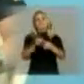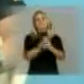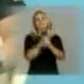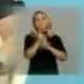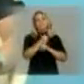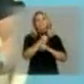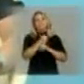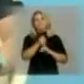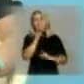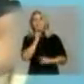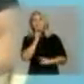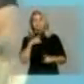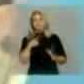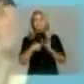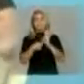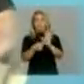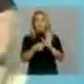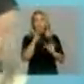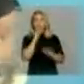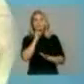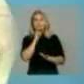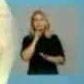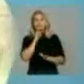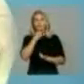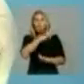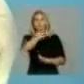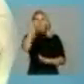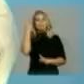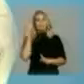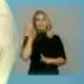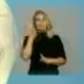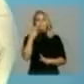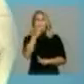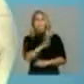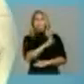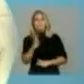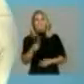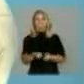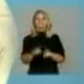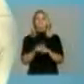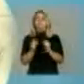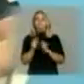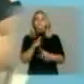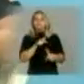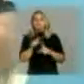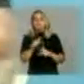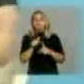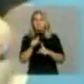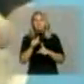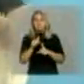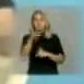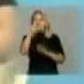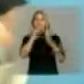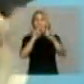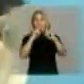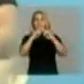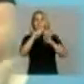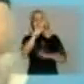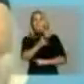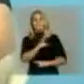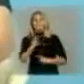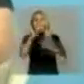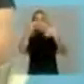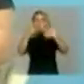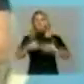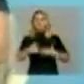Então, você tem, por exemplo, os franciscanos da Igreja Católica estão trabalhando em torno de falar sobre a doença,